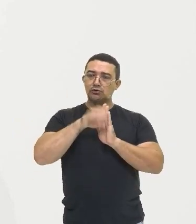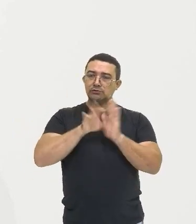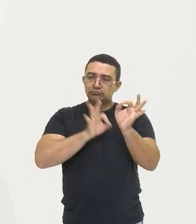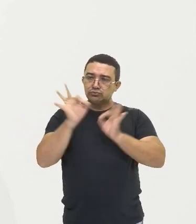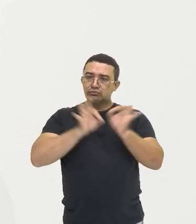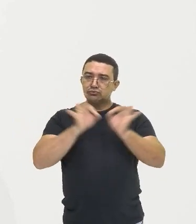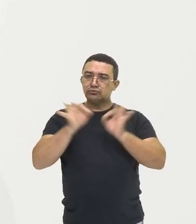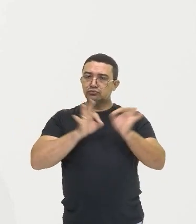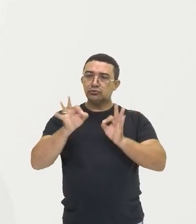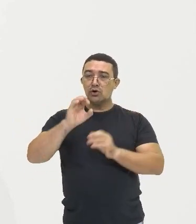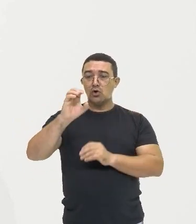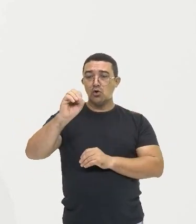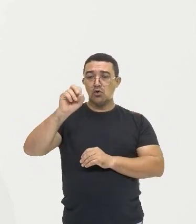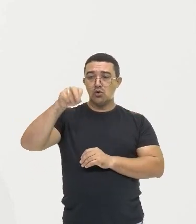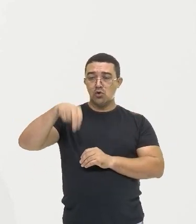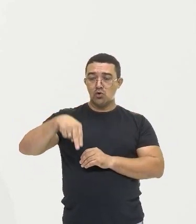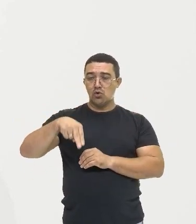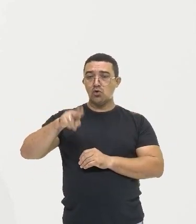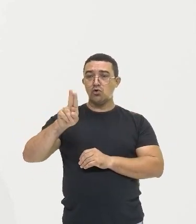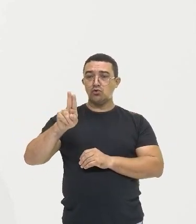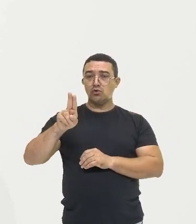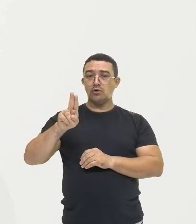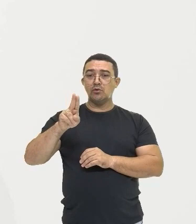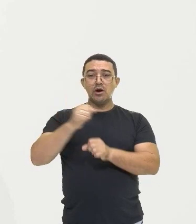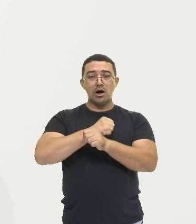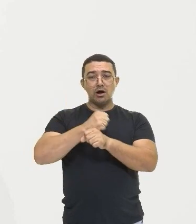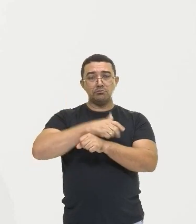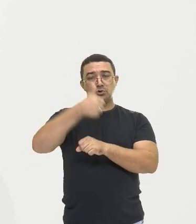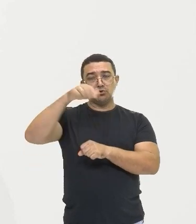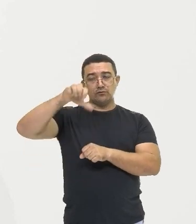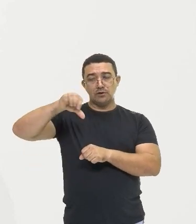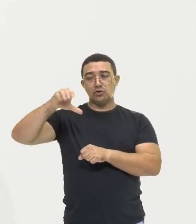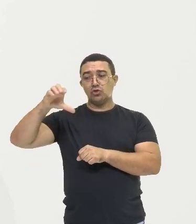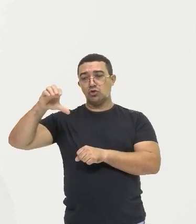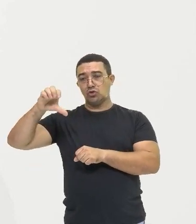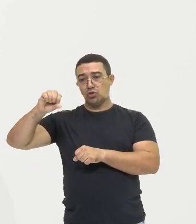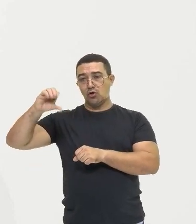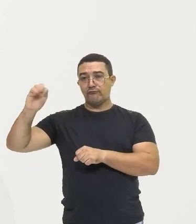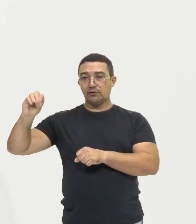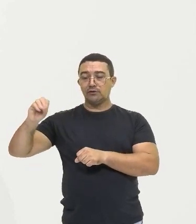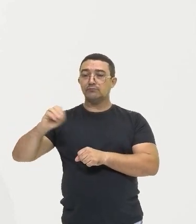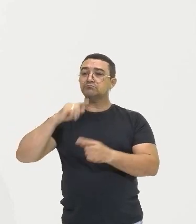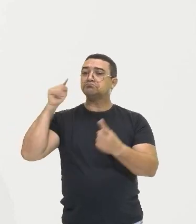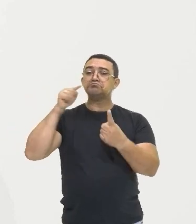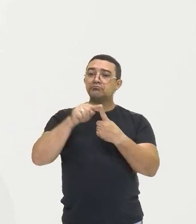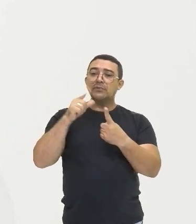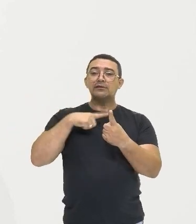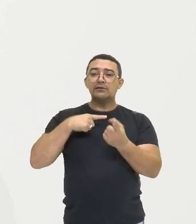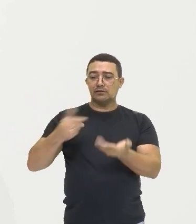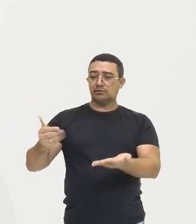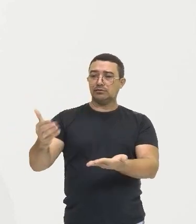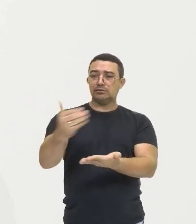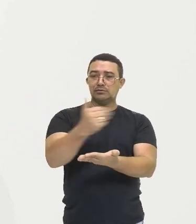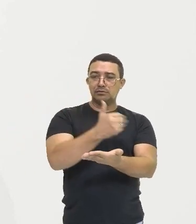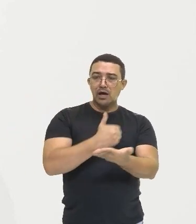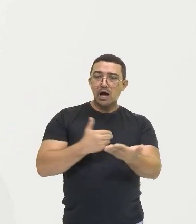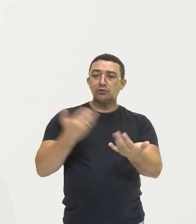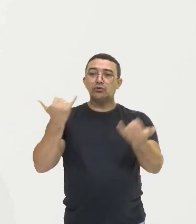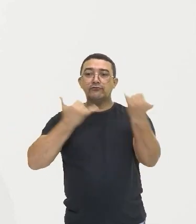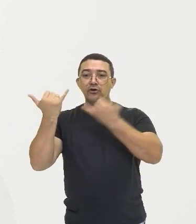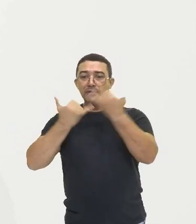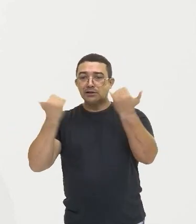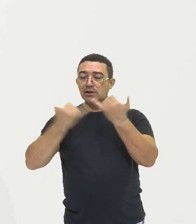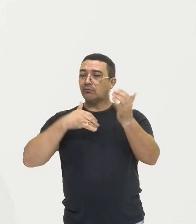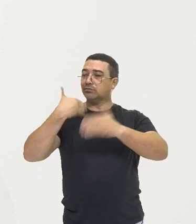ONU na década de 90. E qual o objetivo, professor? A obtenção de dados sobre o desenvolvimento social de um